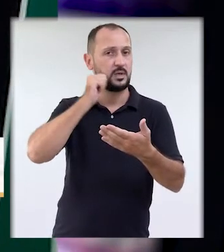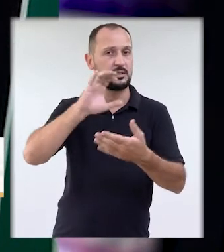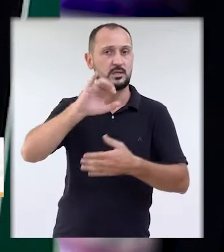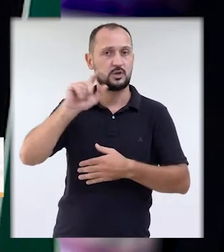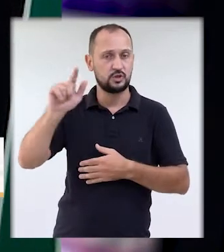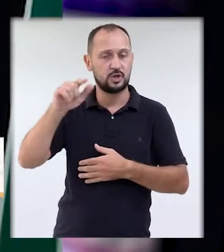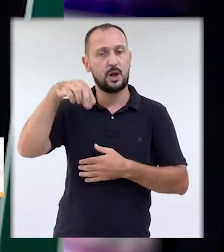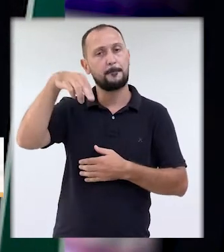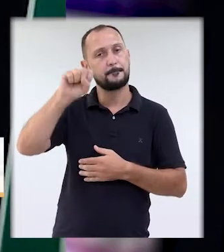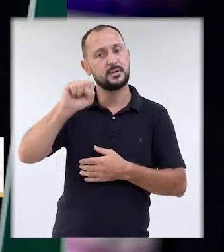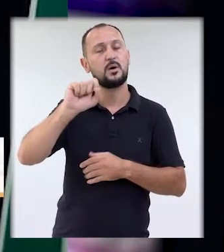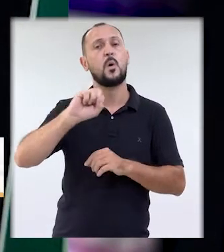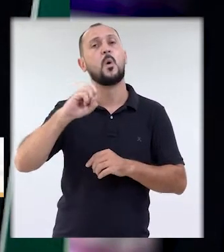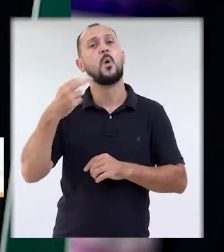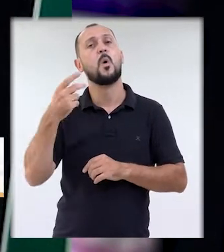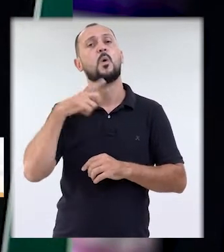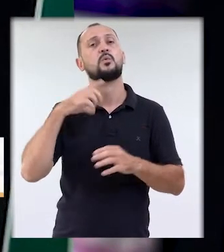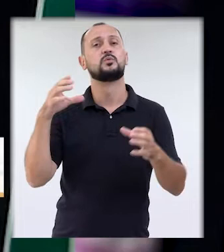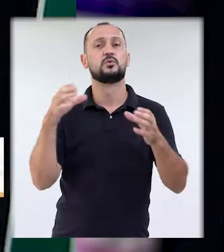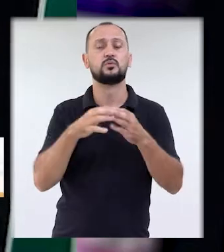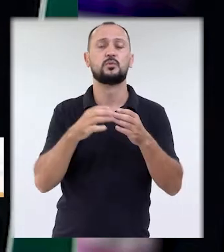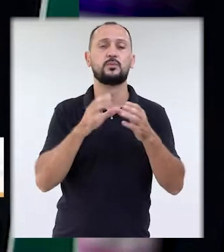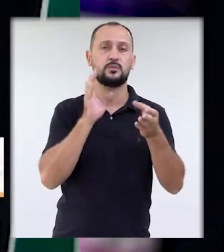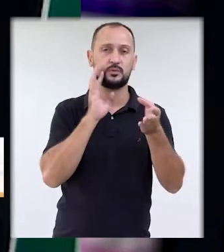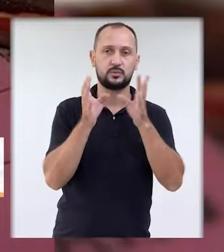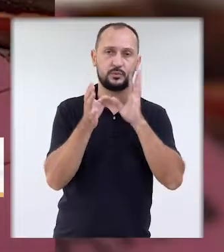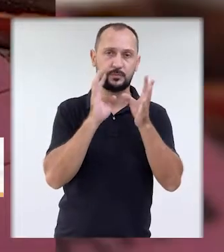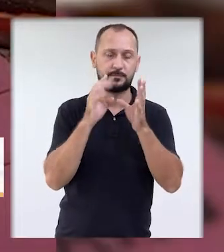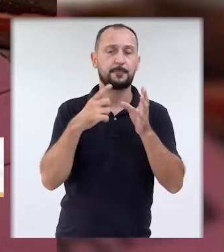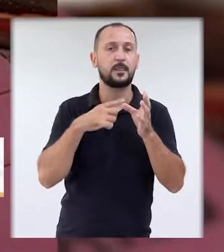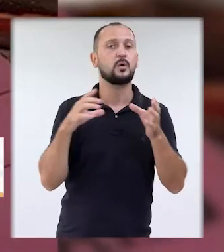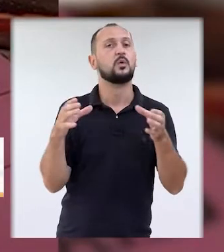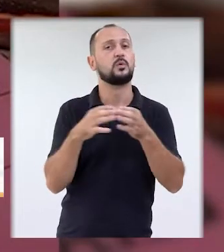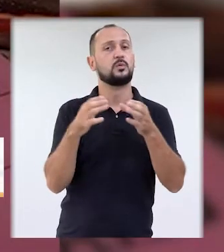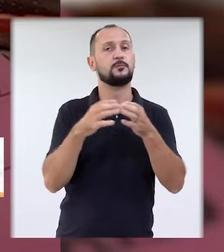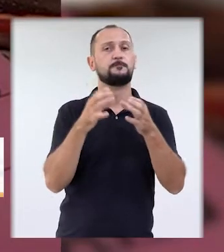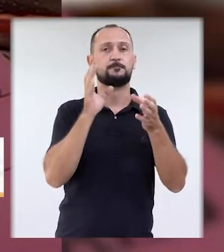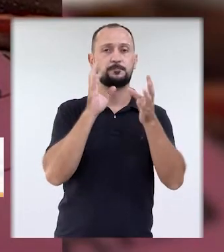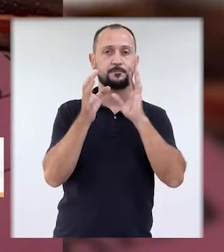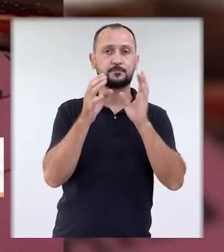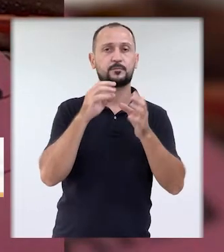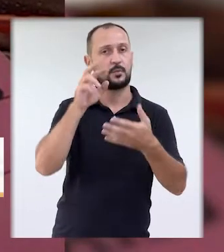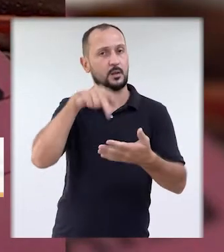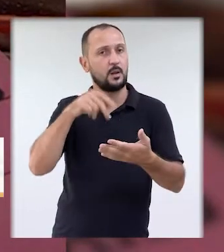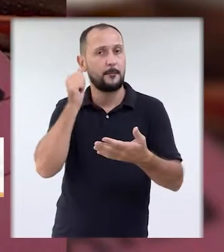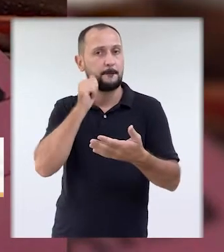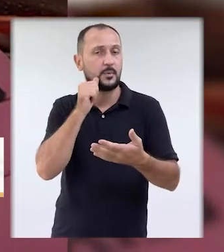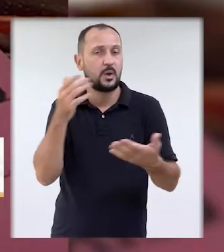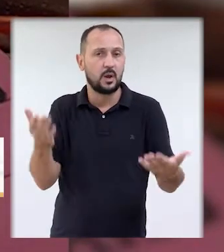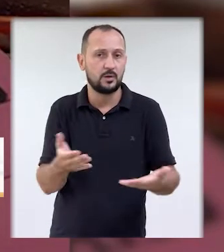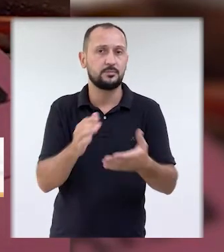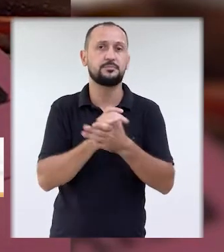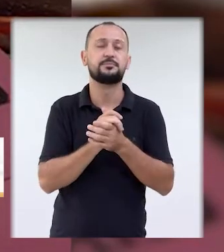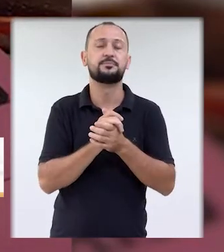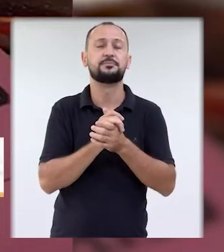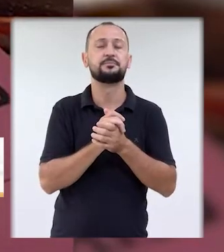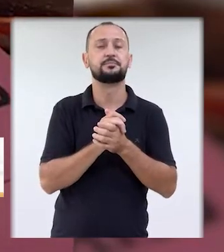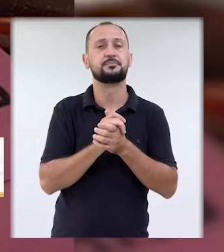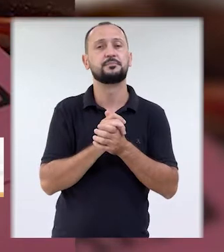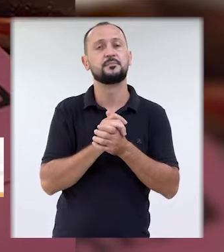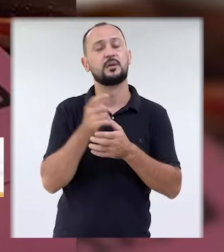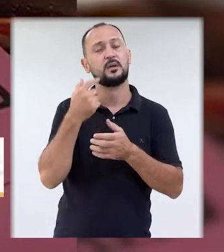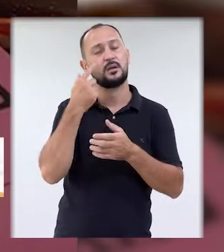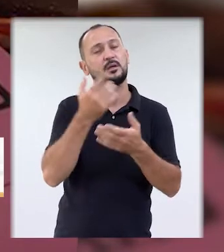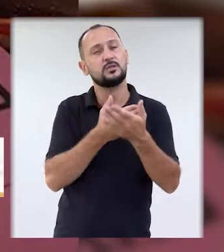@leiamulherescgms, ou nos nossos grupos no Facebook. A gente tem um grupo no Facebook, que é o Leia Mulheres Campo Grande MS, e